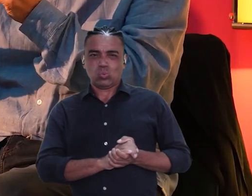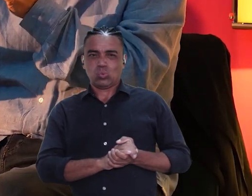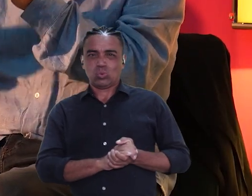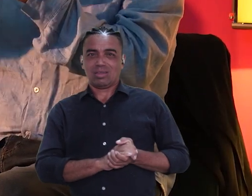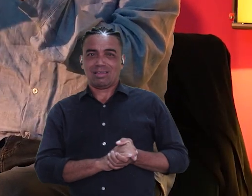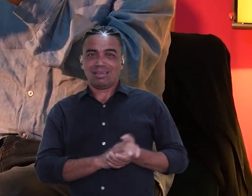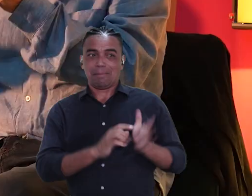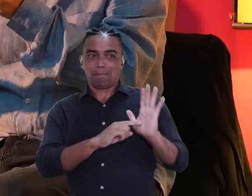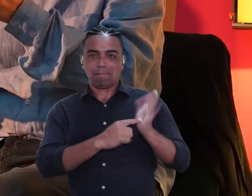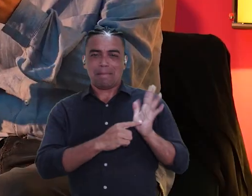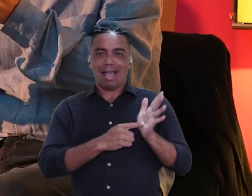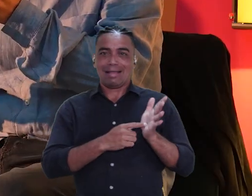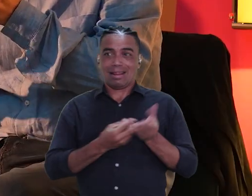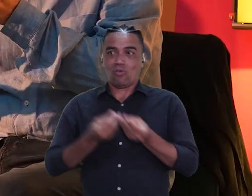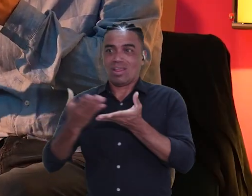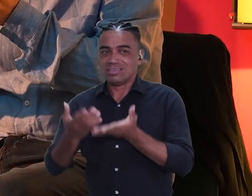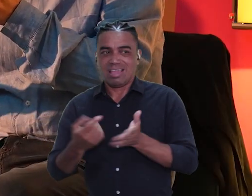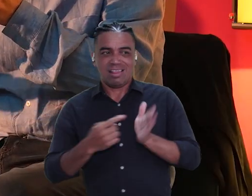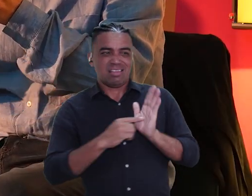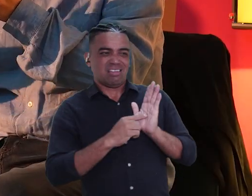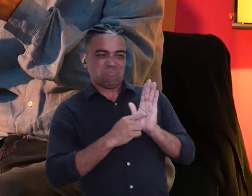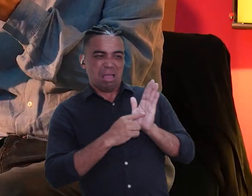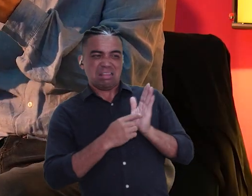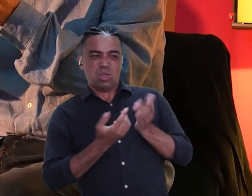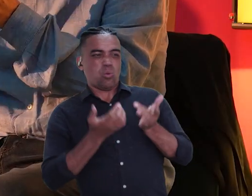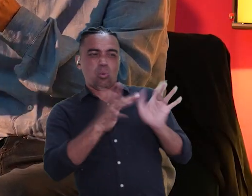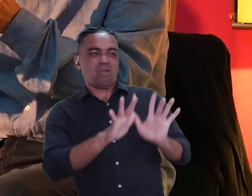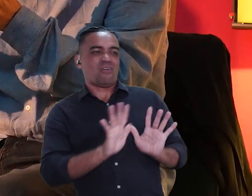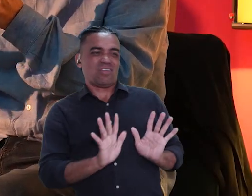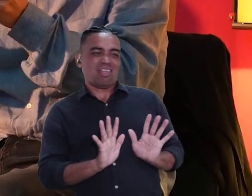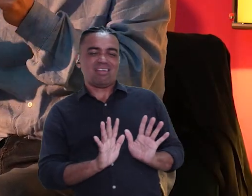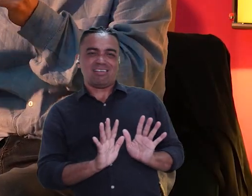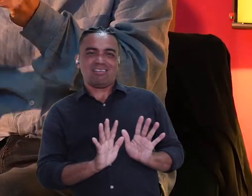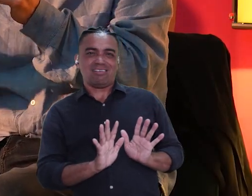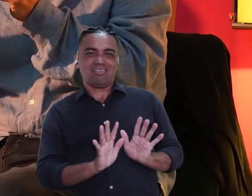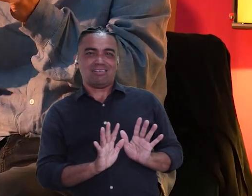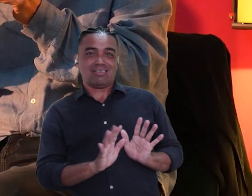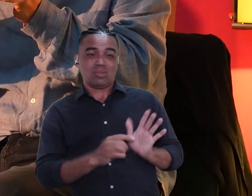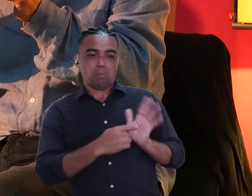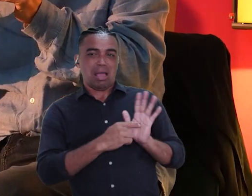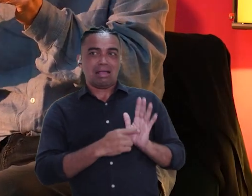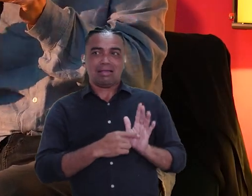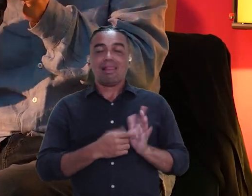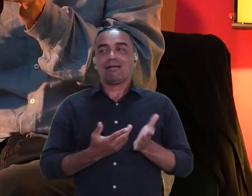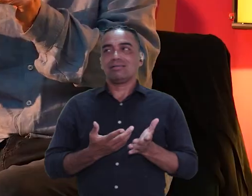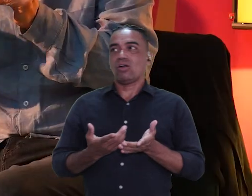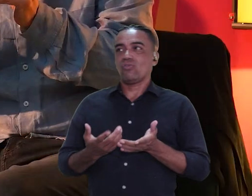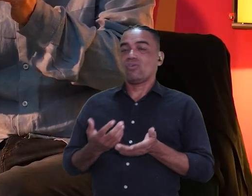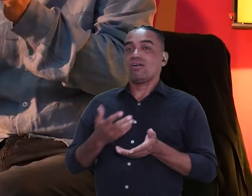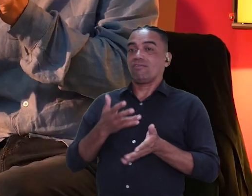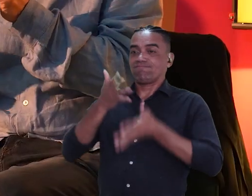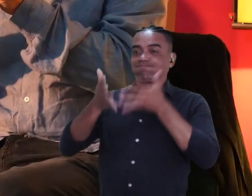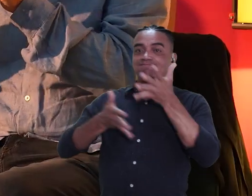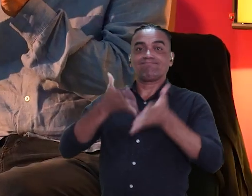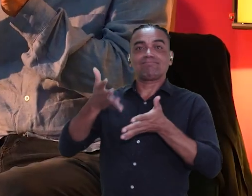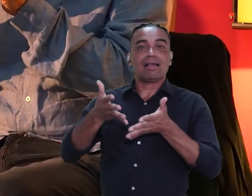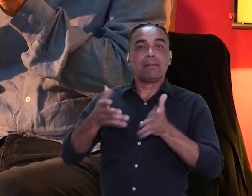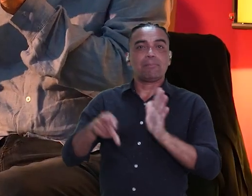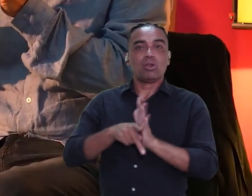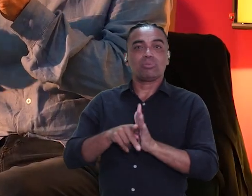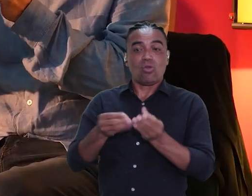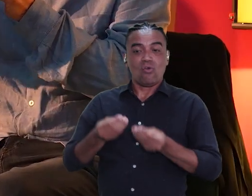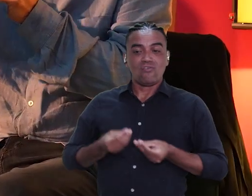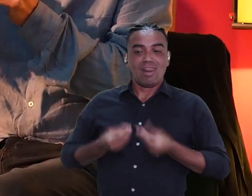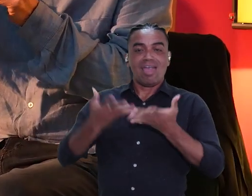e, fiel, na verdade, a essa visão, mas não no sentido daquela voz em que